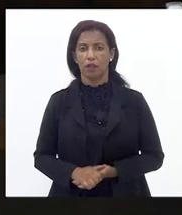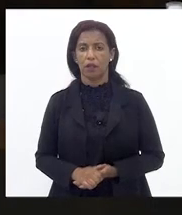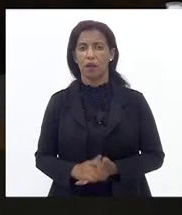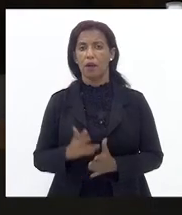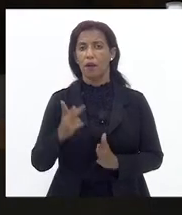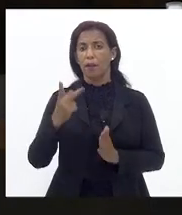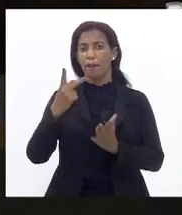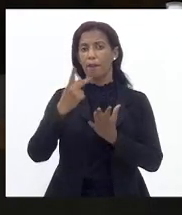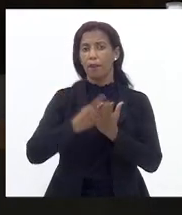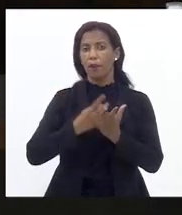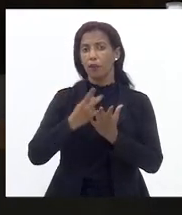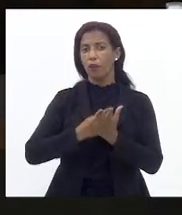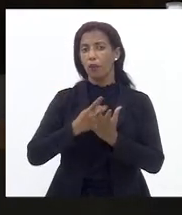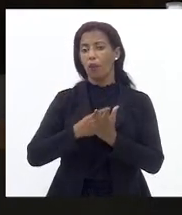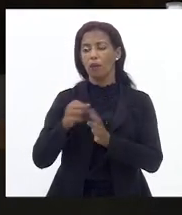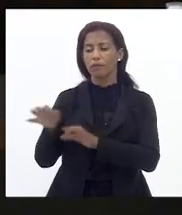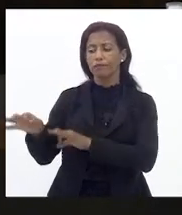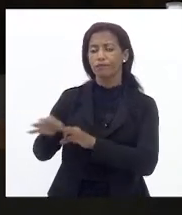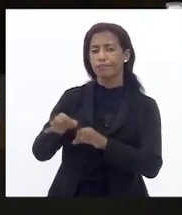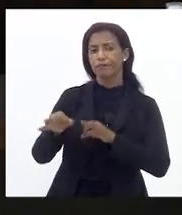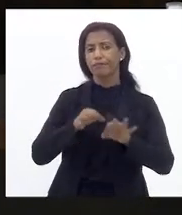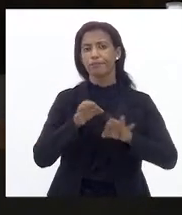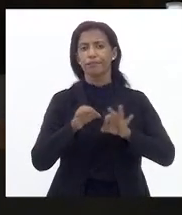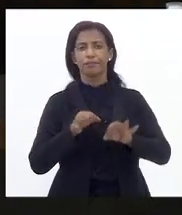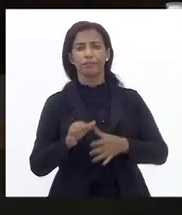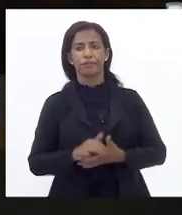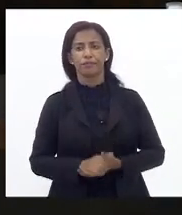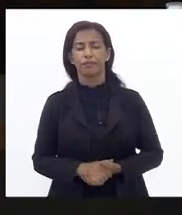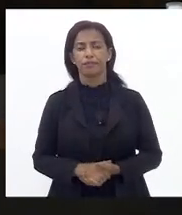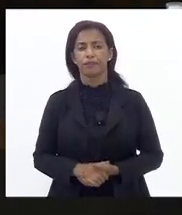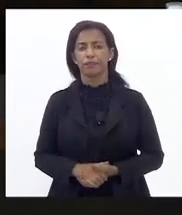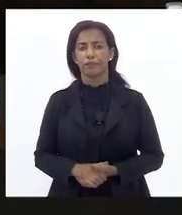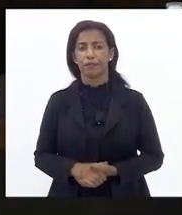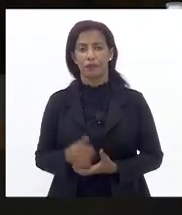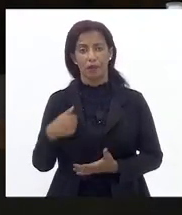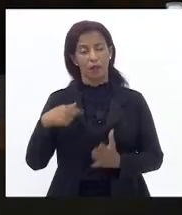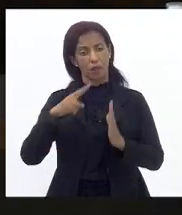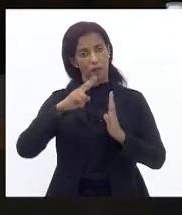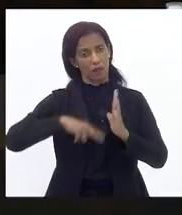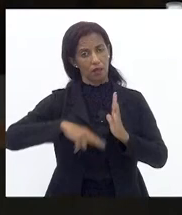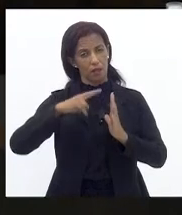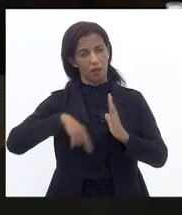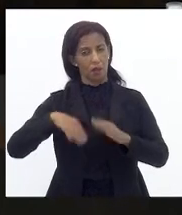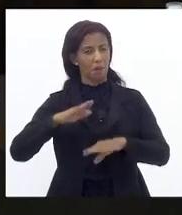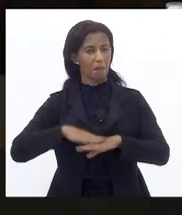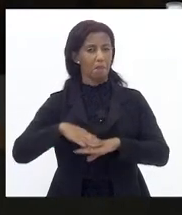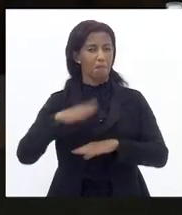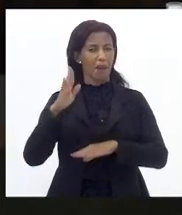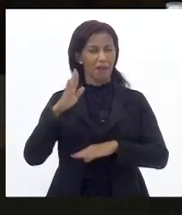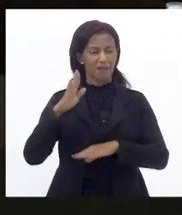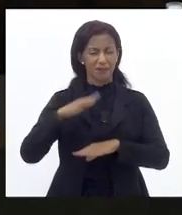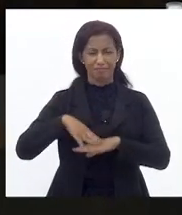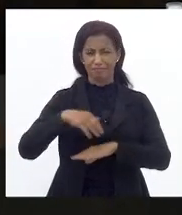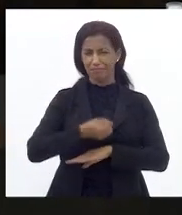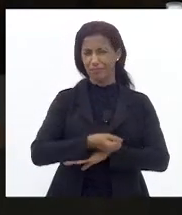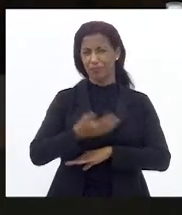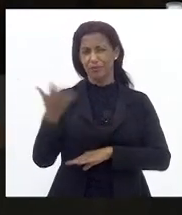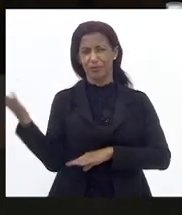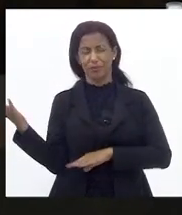protocolo de intenções é porque eu li mais de uma vez